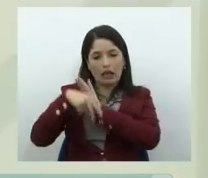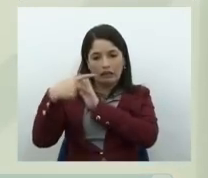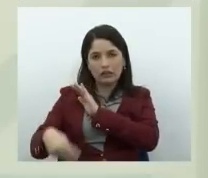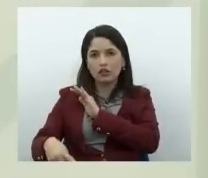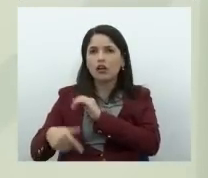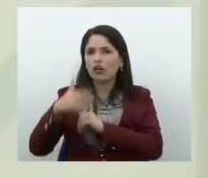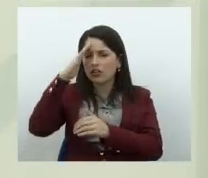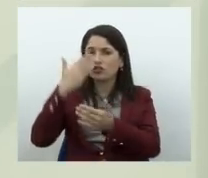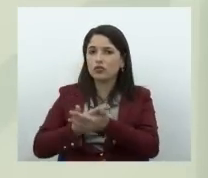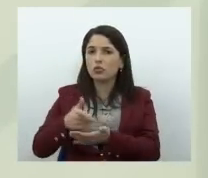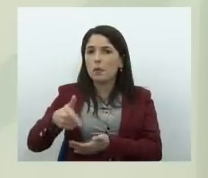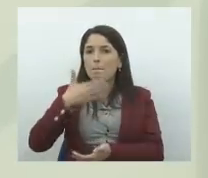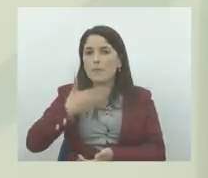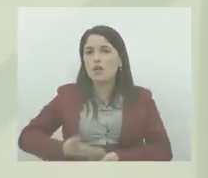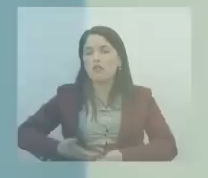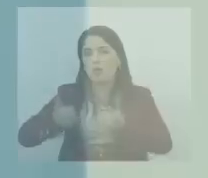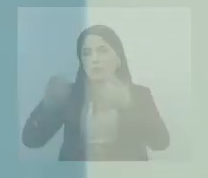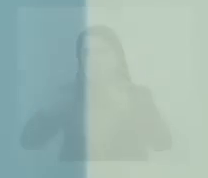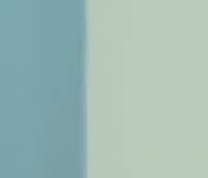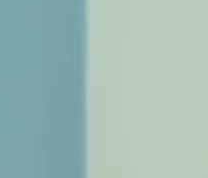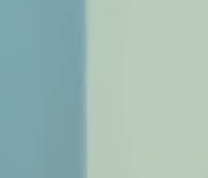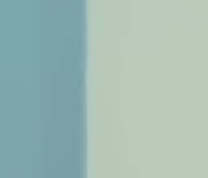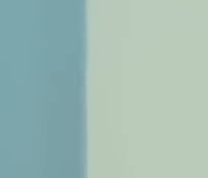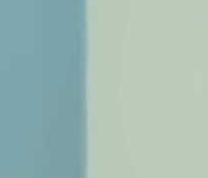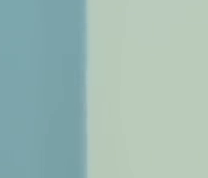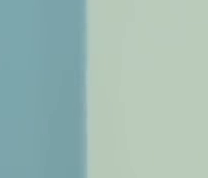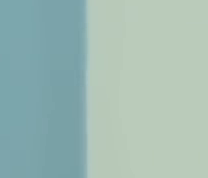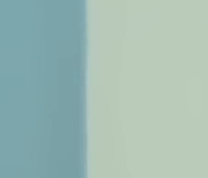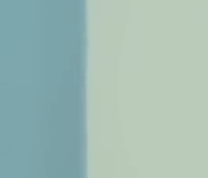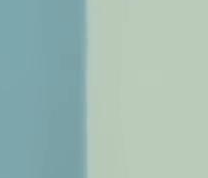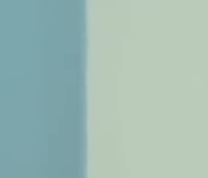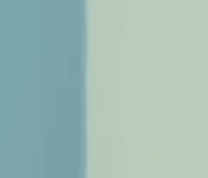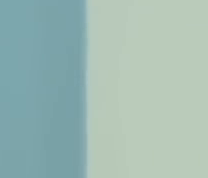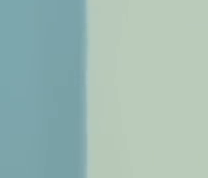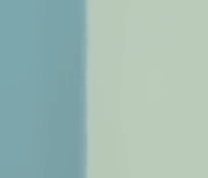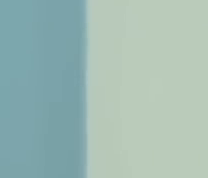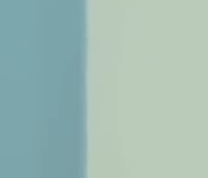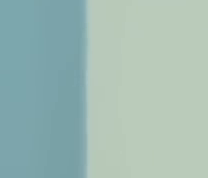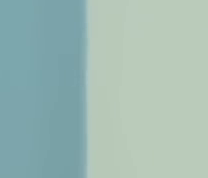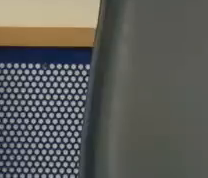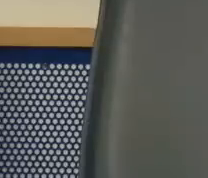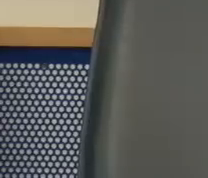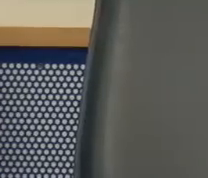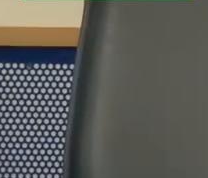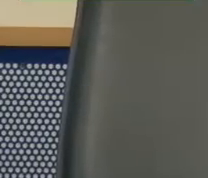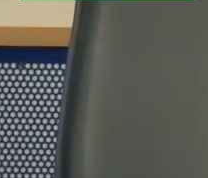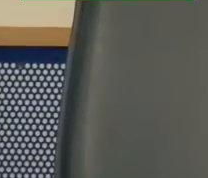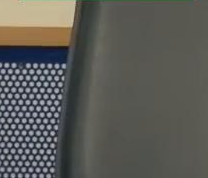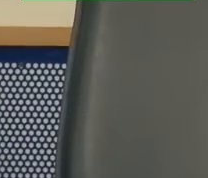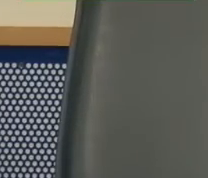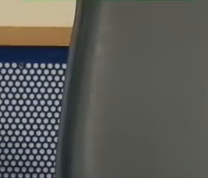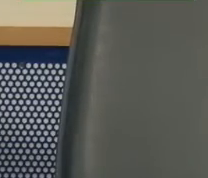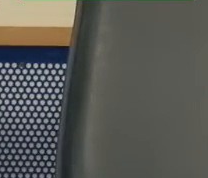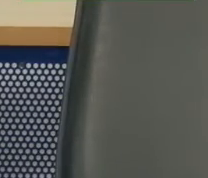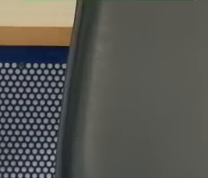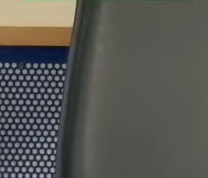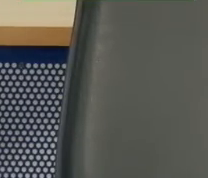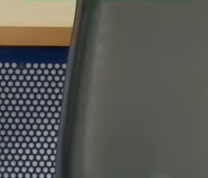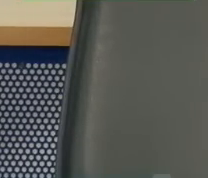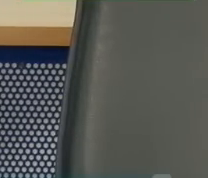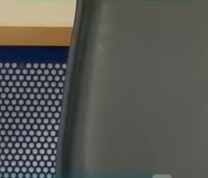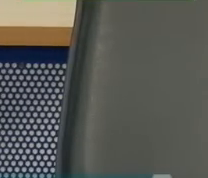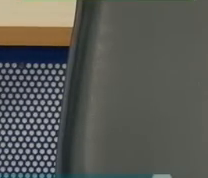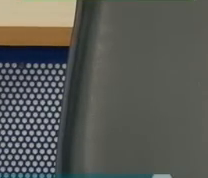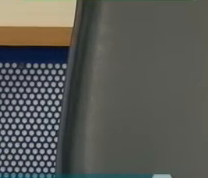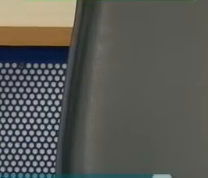minha cidade deva ser melhor. Muito obrigado, candidato. Candidato Edson Albertão, 45 segundos para a réplica. Ô, Wagner Freitas, eu vou te dizer, talvez